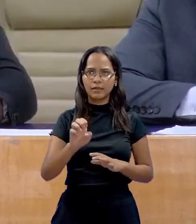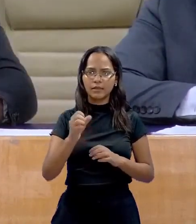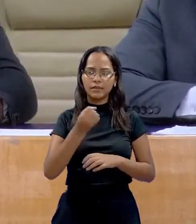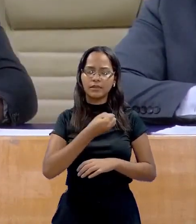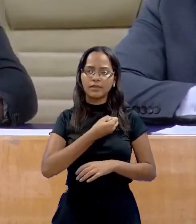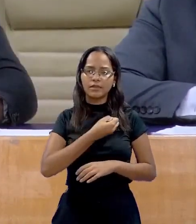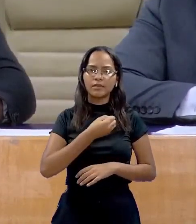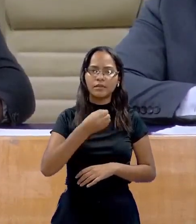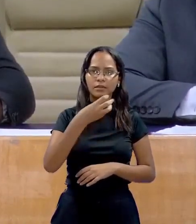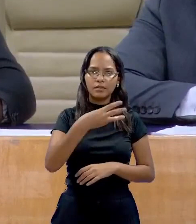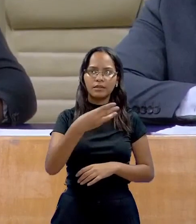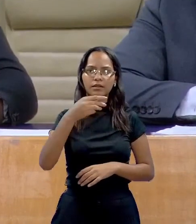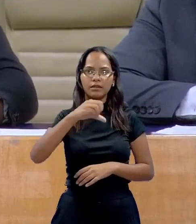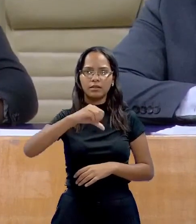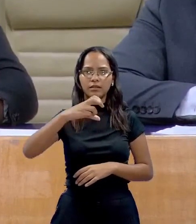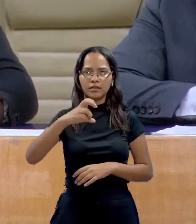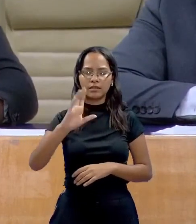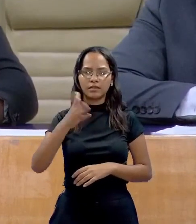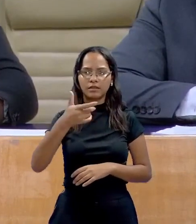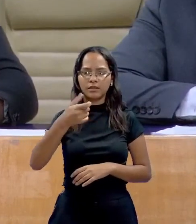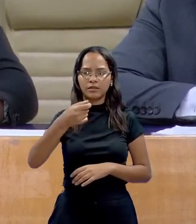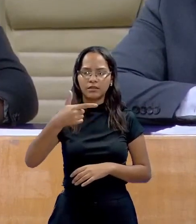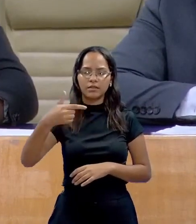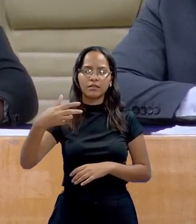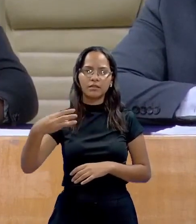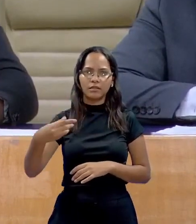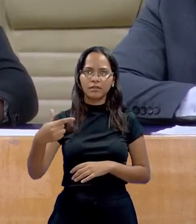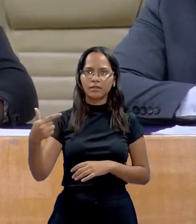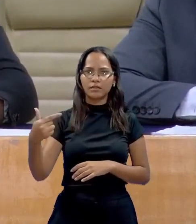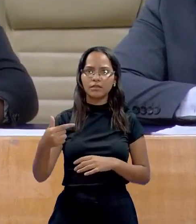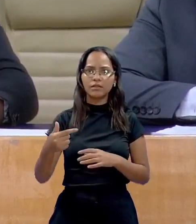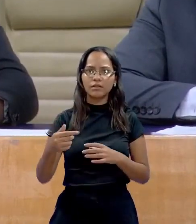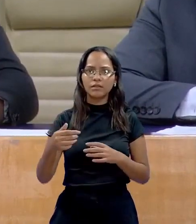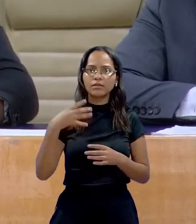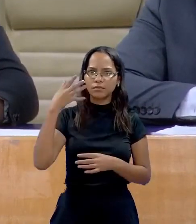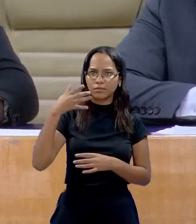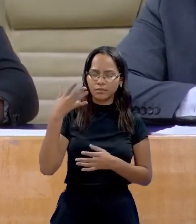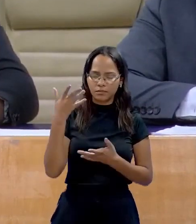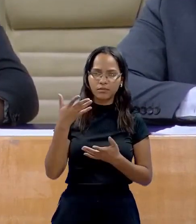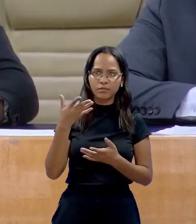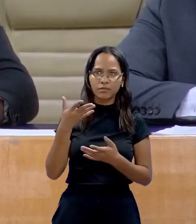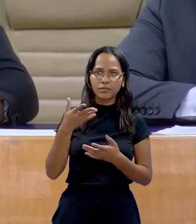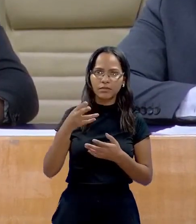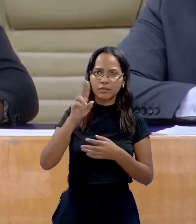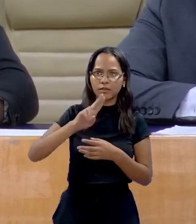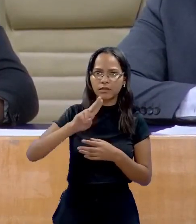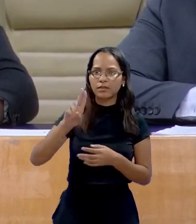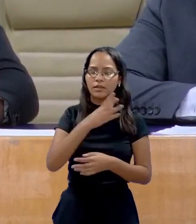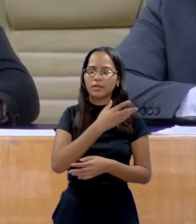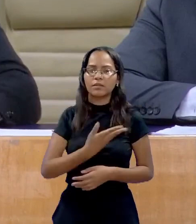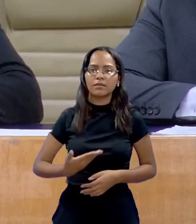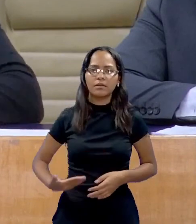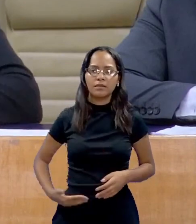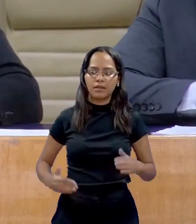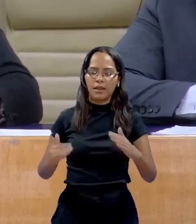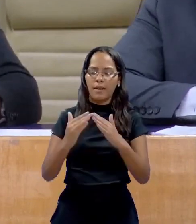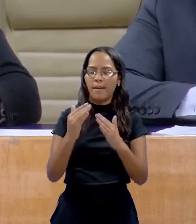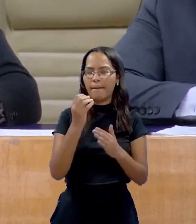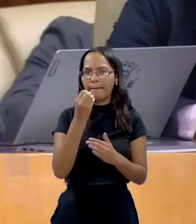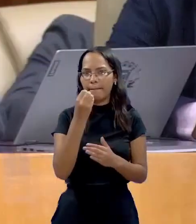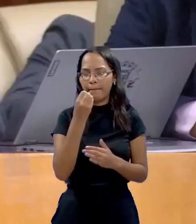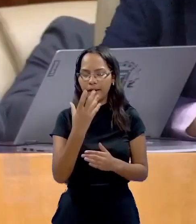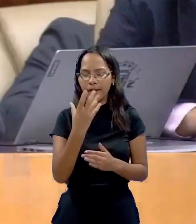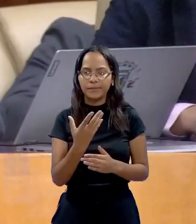27 de outubro de 2022, que dispõe sobre a declaração de utilidade pública à Associação Comunitária Casa do Bem, senhor presidente.